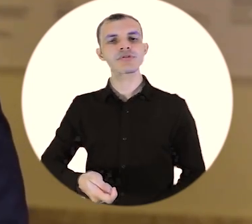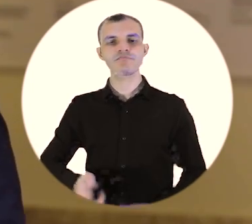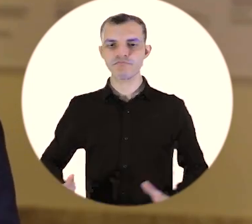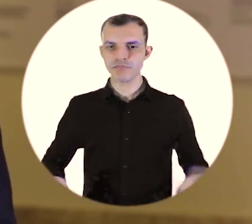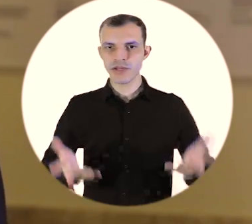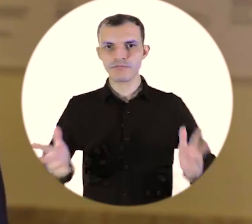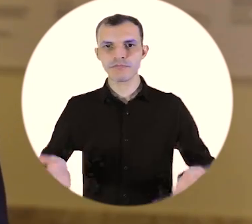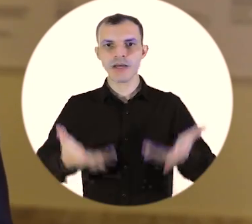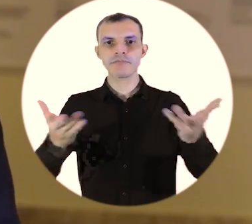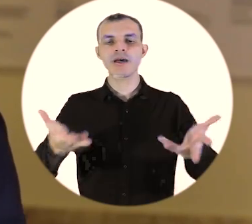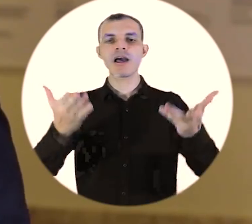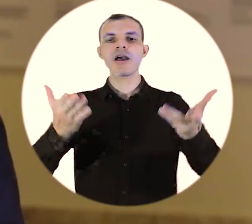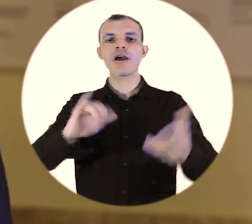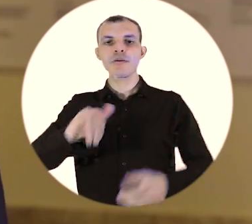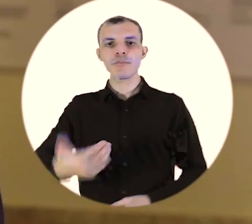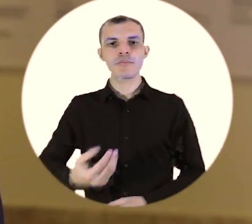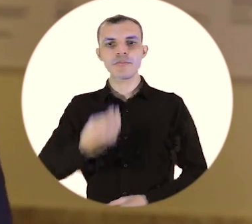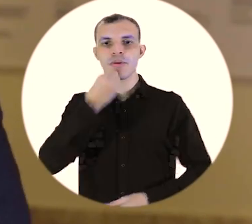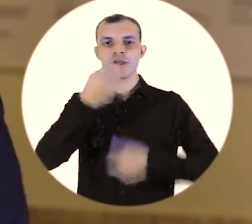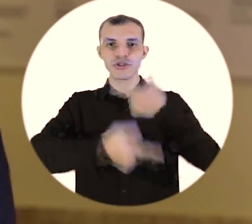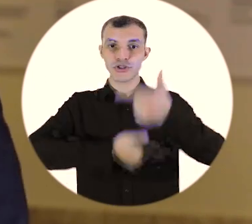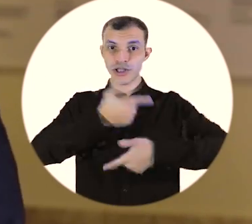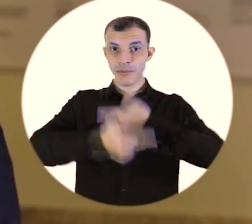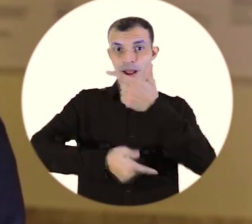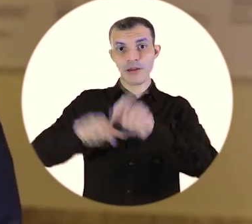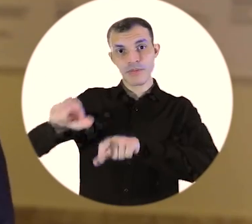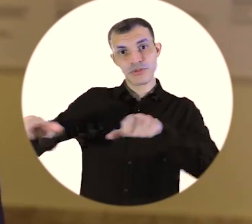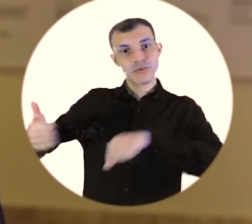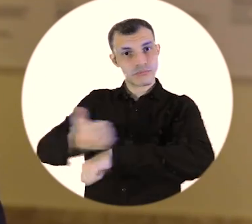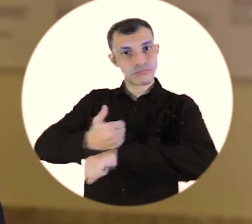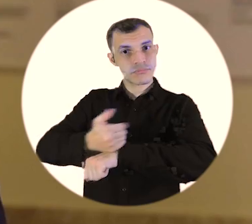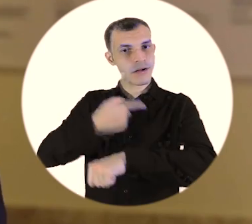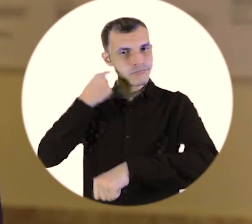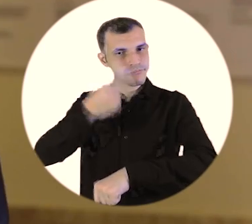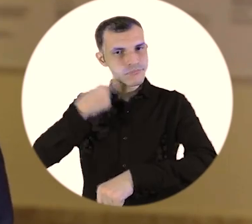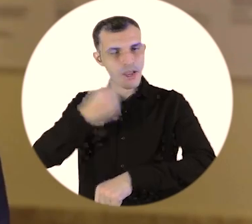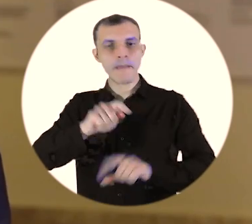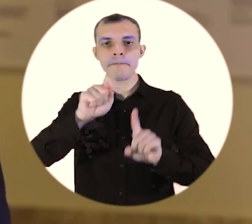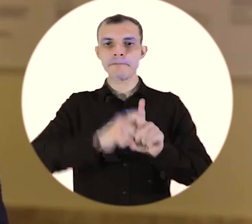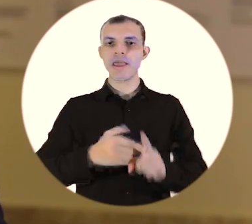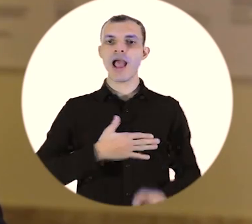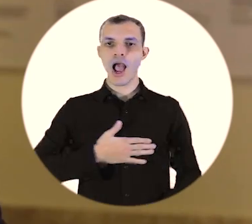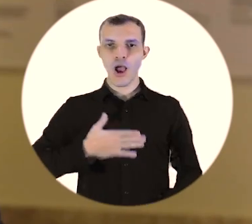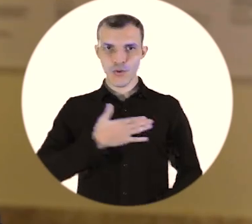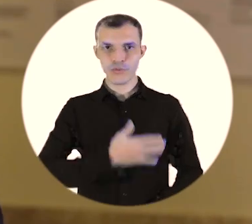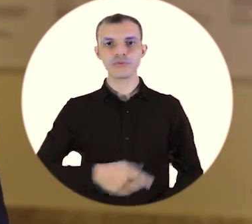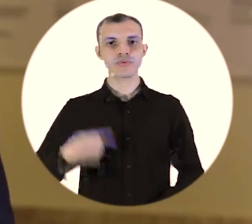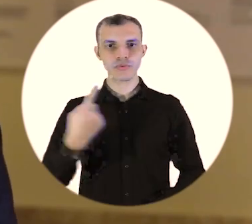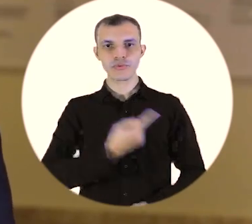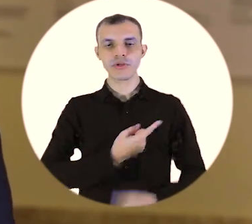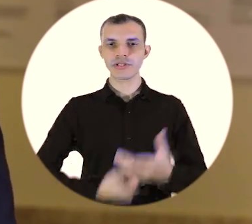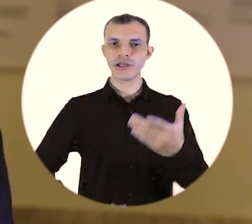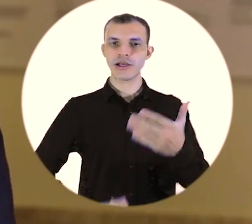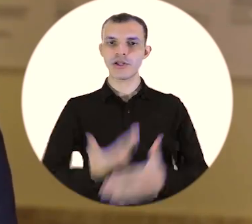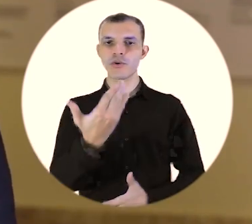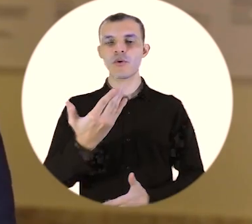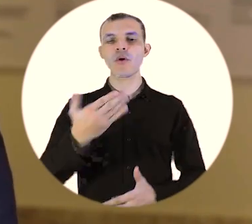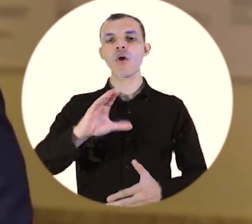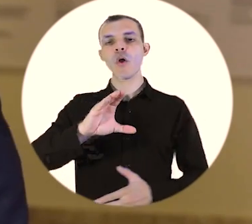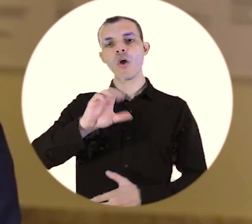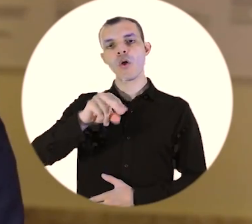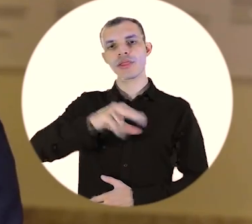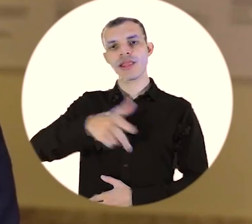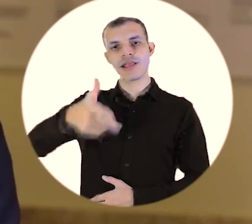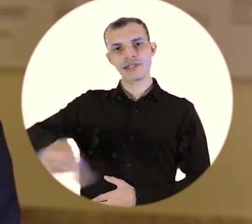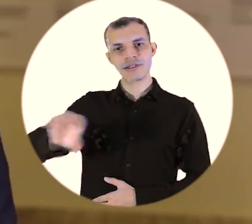defesa de prerrogativas e também buscar gerar oportunidades no mercado de trabalho para os advogados e advogadas. No mês de agosto, lançamos o